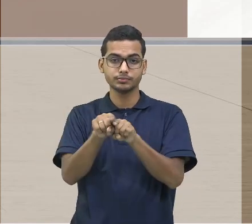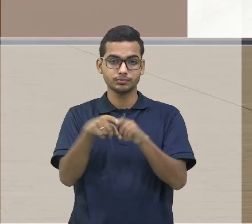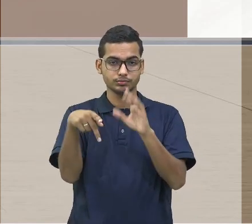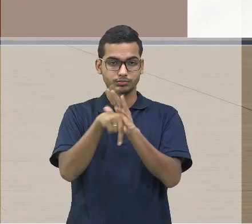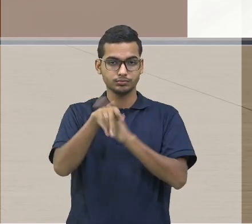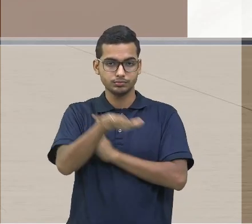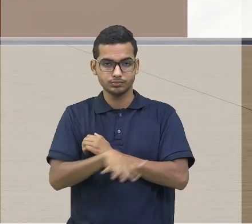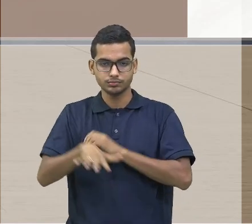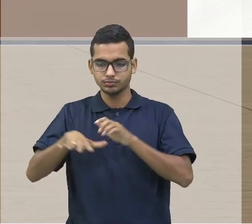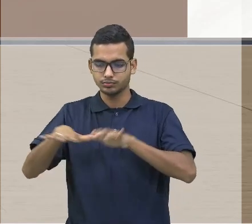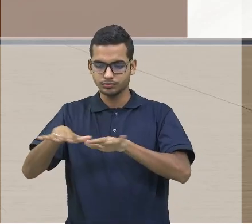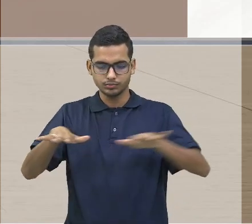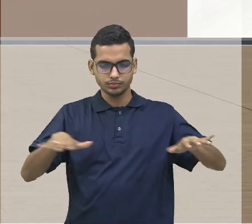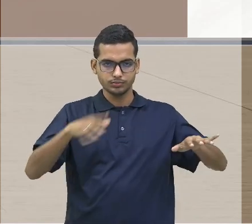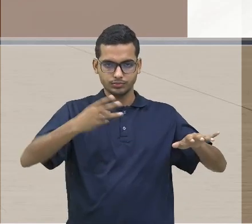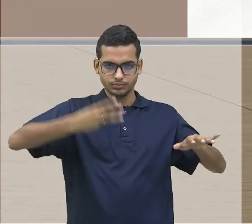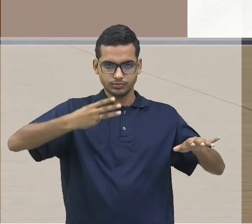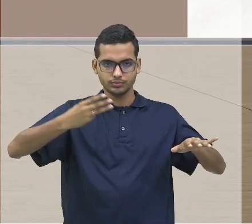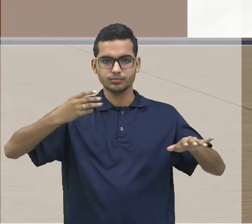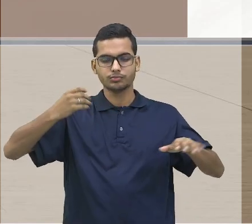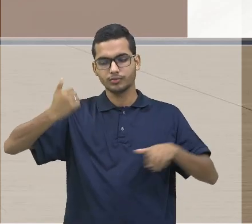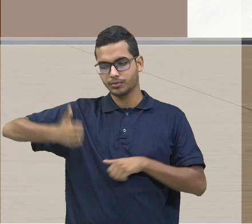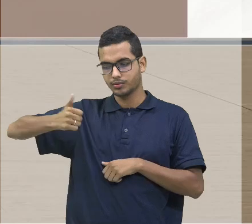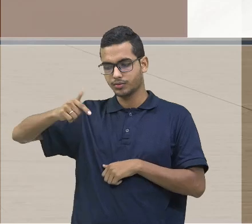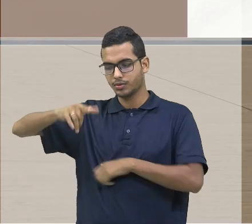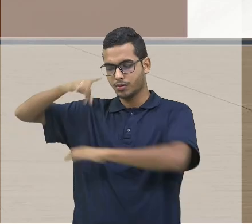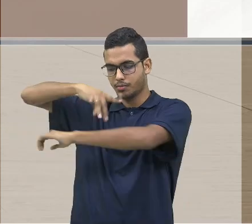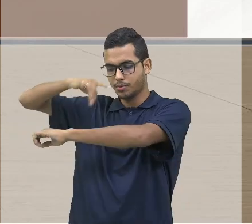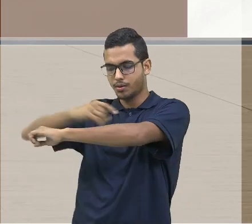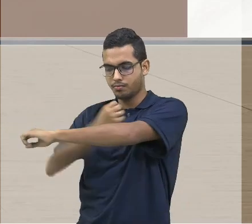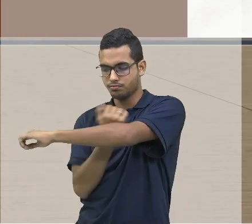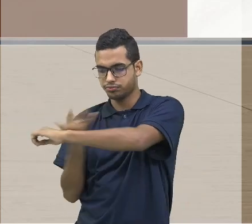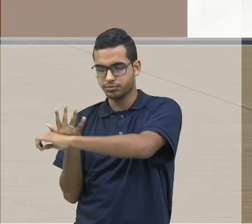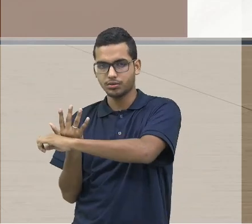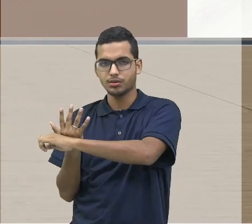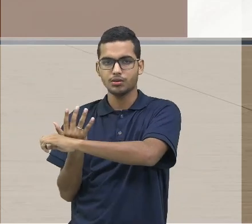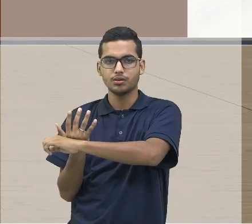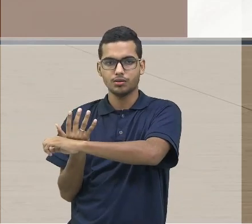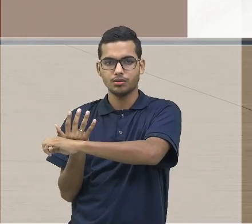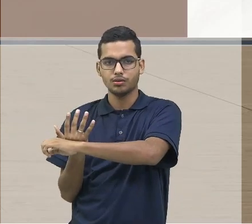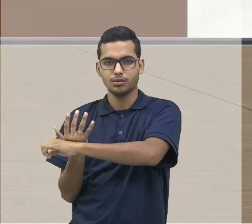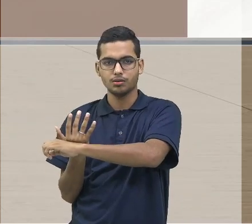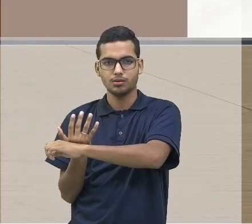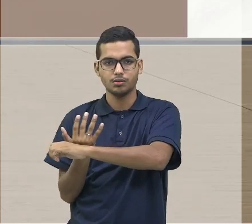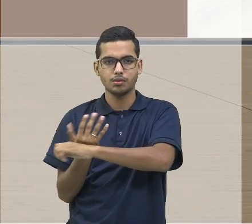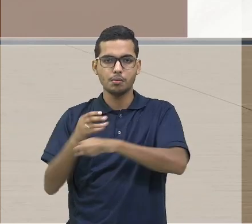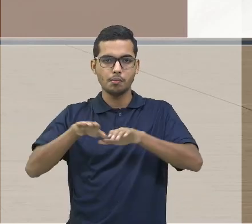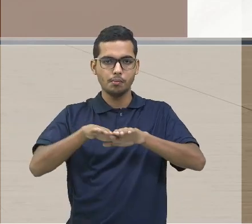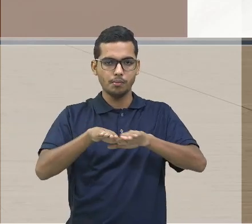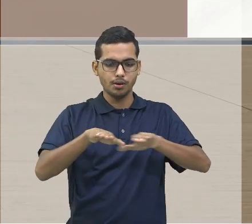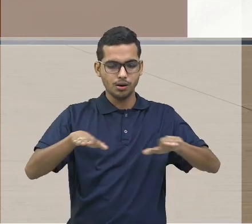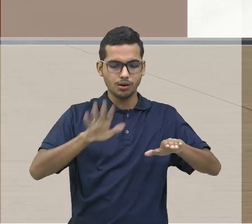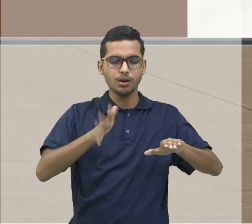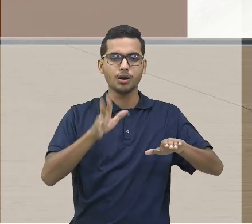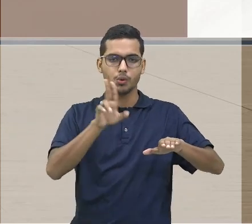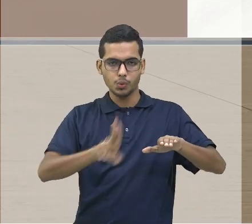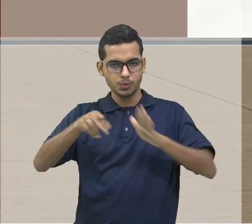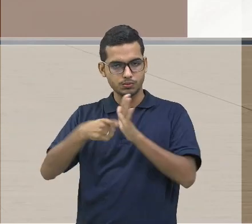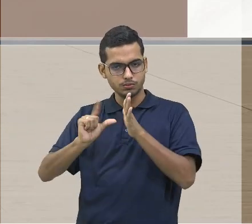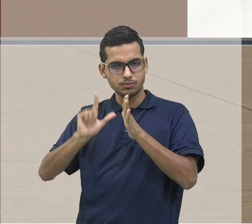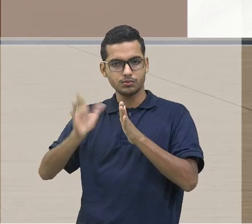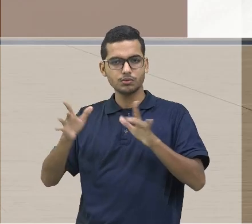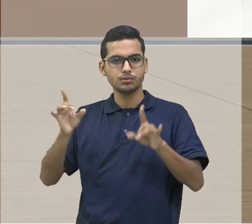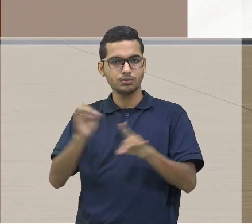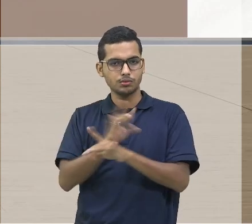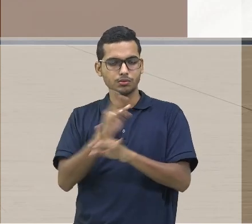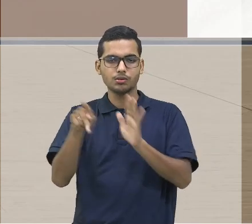assim. Numa parte você plantou, está produzindo. Nas outras, elas estão descansando porque você já utilizou, já produziu, você